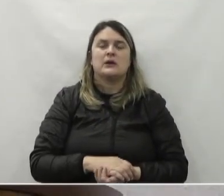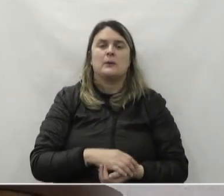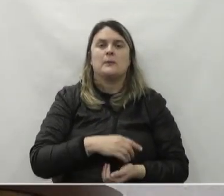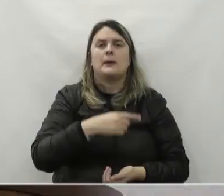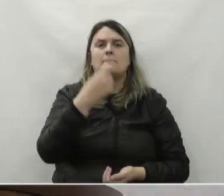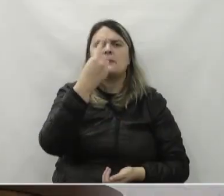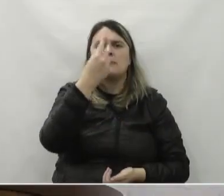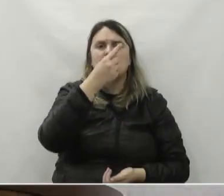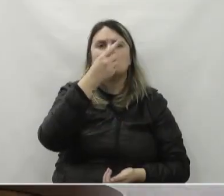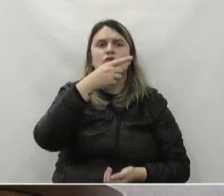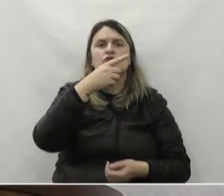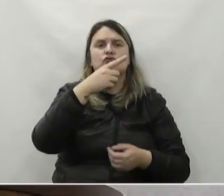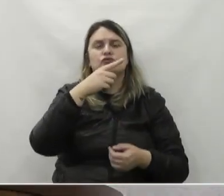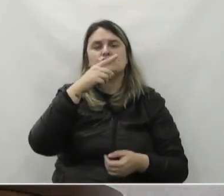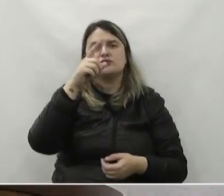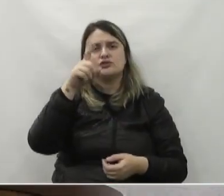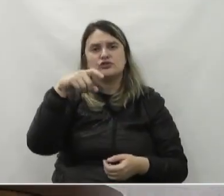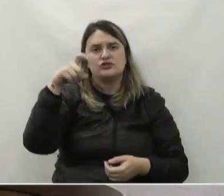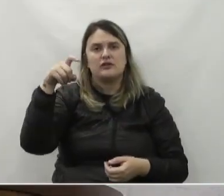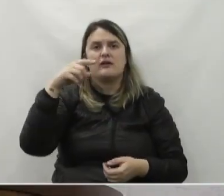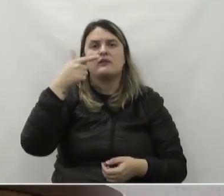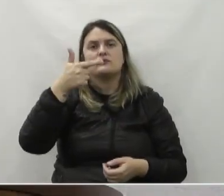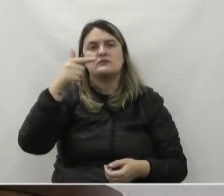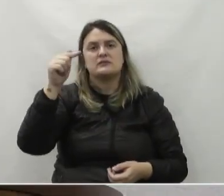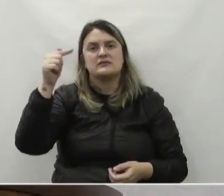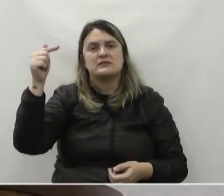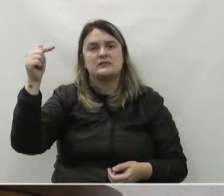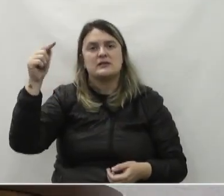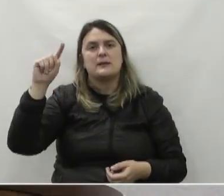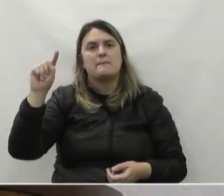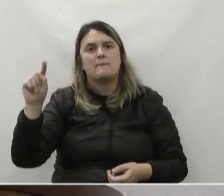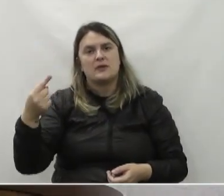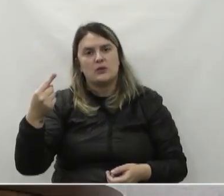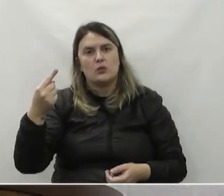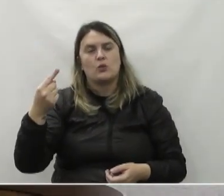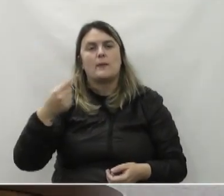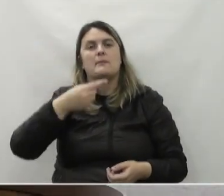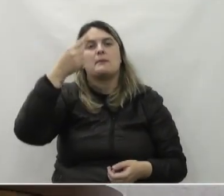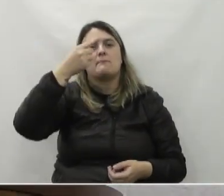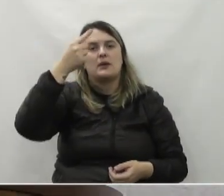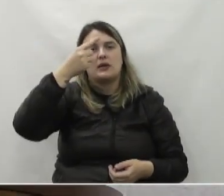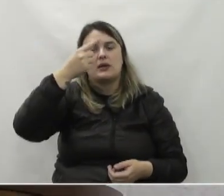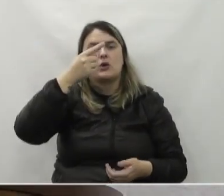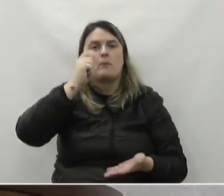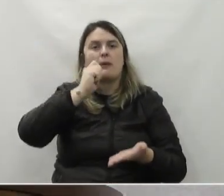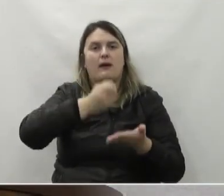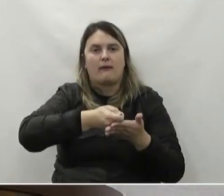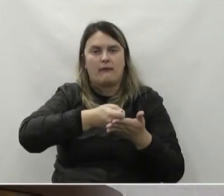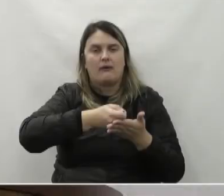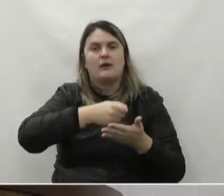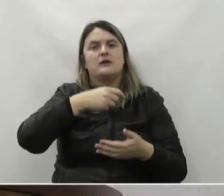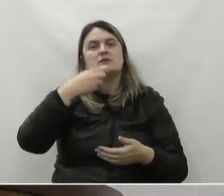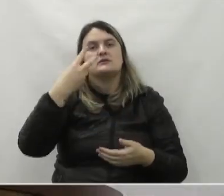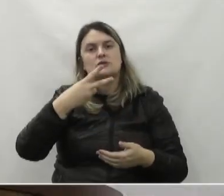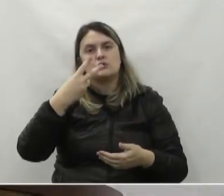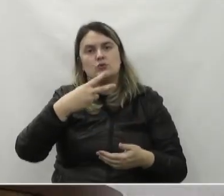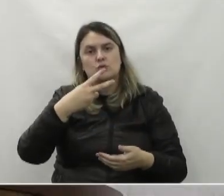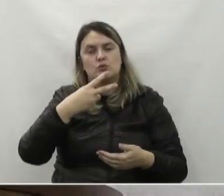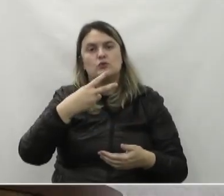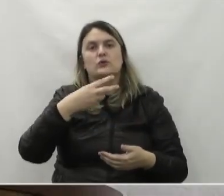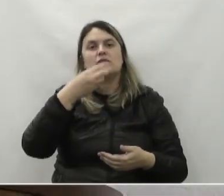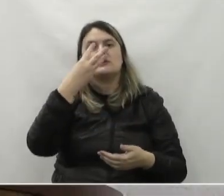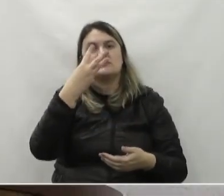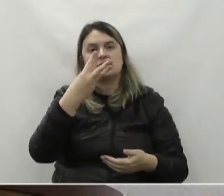primeiro XXX agora está lá, 277 mil, qual seria a primeira contraprestação? A segunda está lá